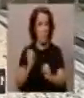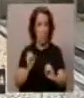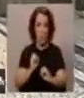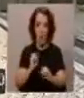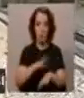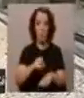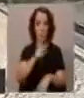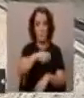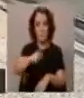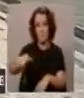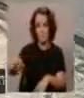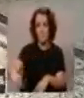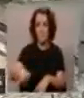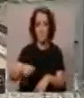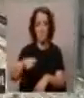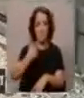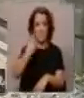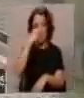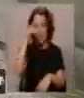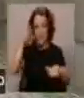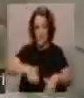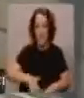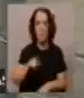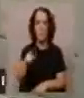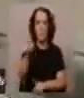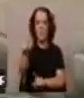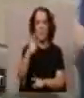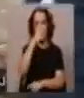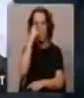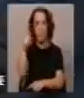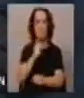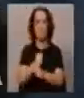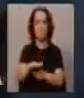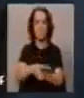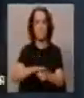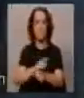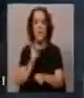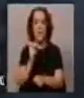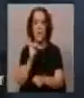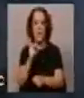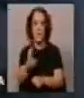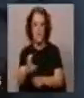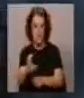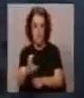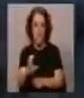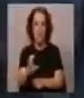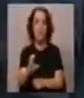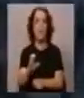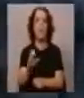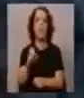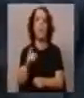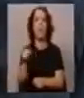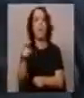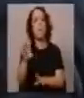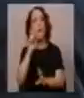unidade de AVCs deste hospital. Tem visto, de facto, uma grande mobilização. Há alguns serviços, de facto, onde não se nota isso, mas, no geral, tem visto uma